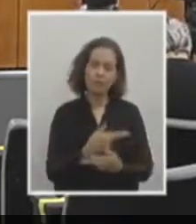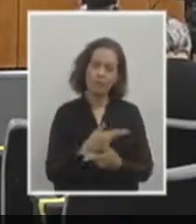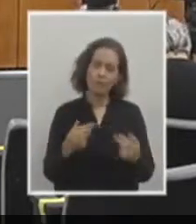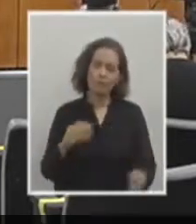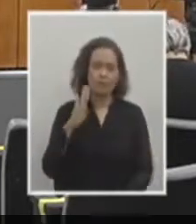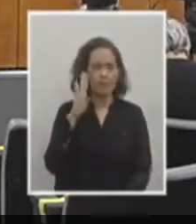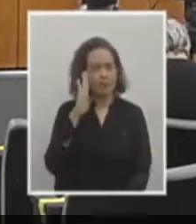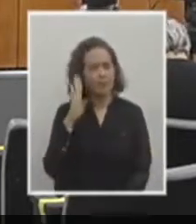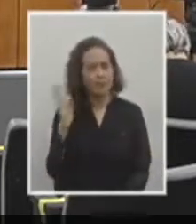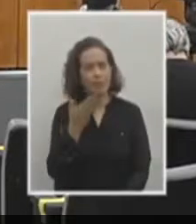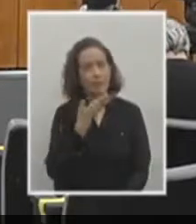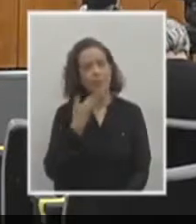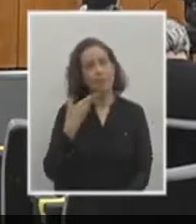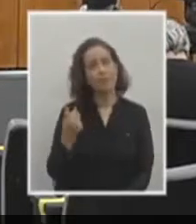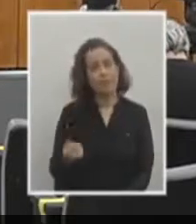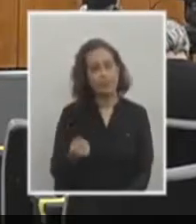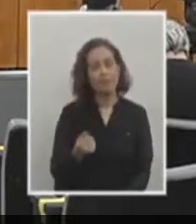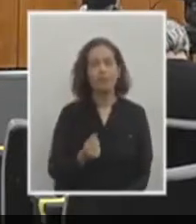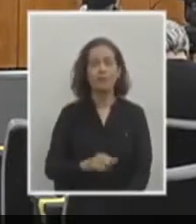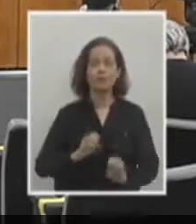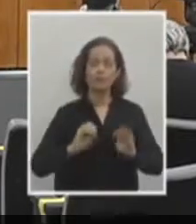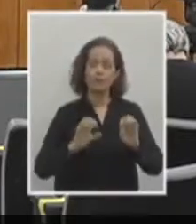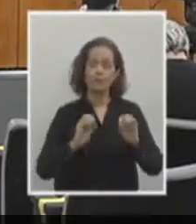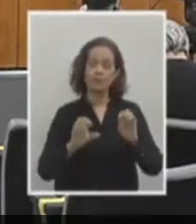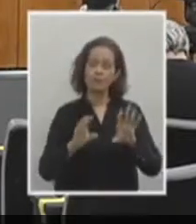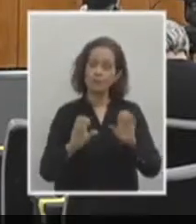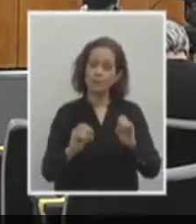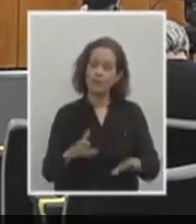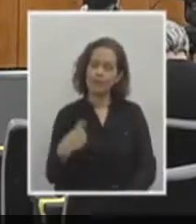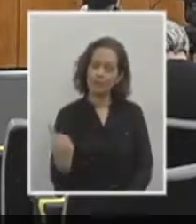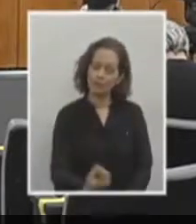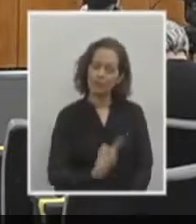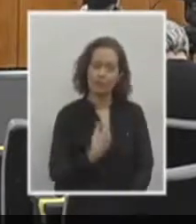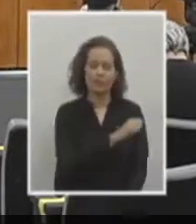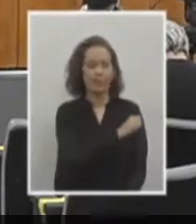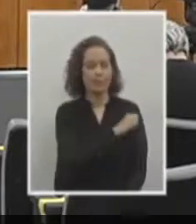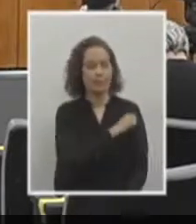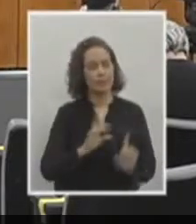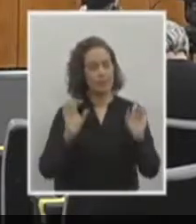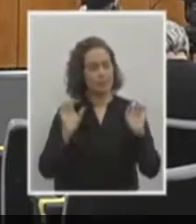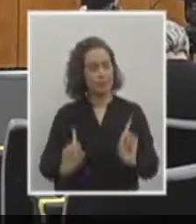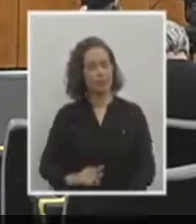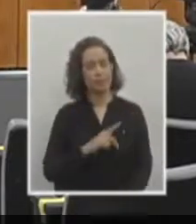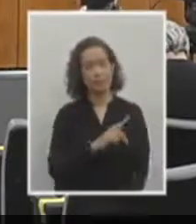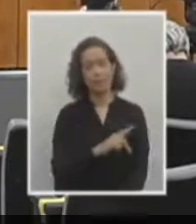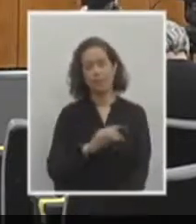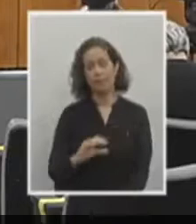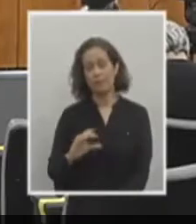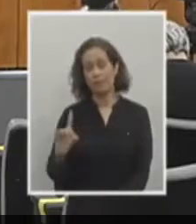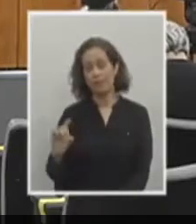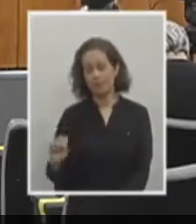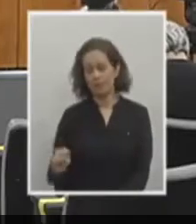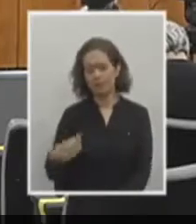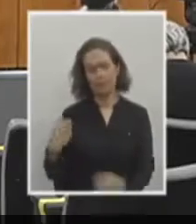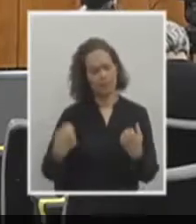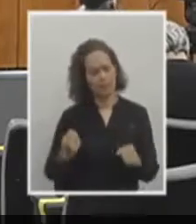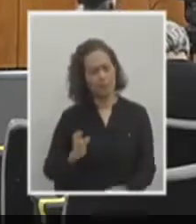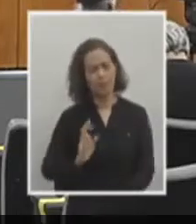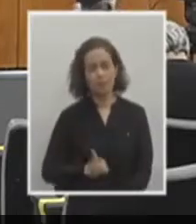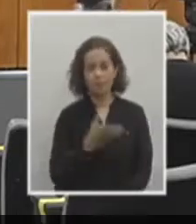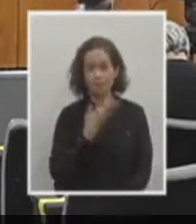melhoria da qualidade do ensino lá na ponta, para os nossos alunos com deficiência, nossos PCDs, que precisam sempre do melhor, e eu